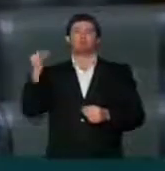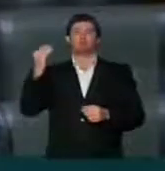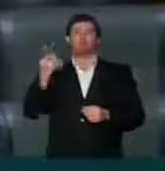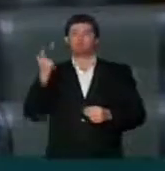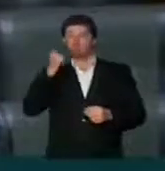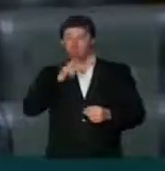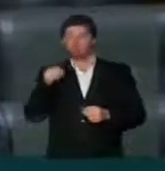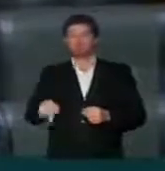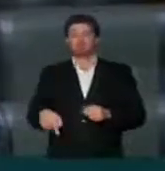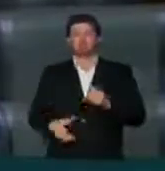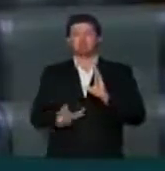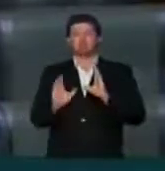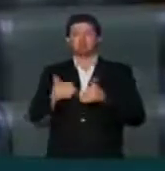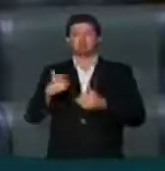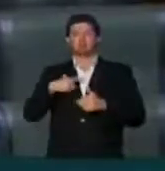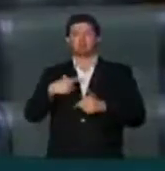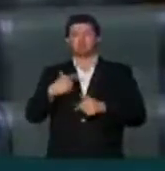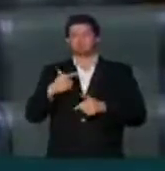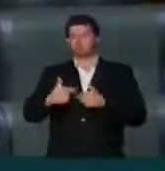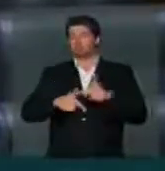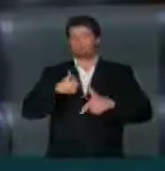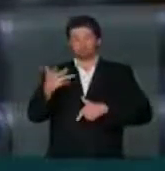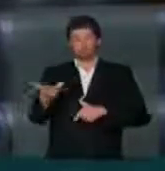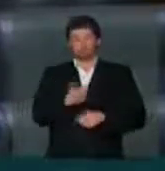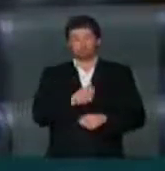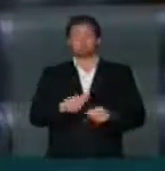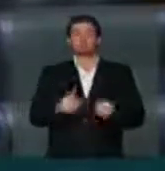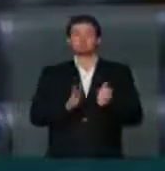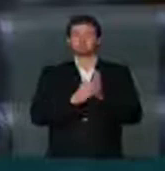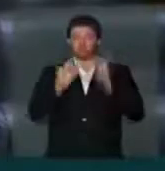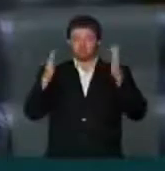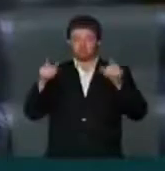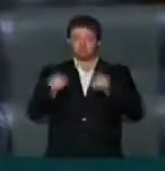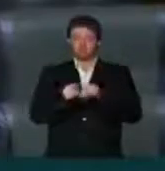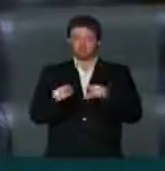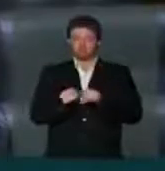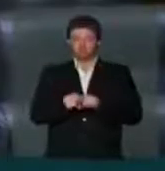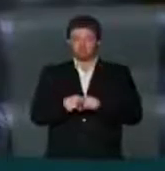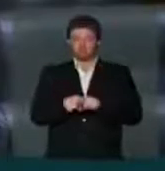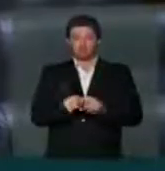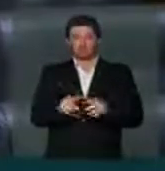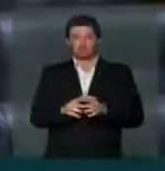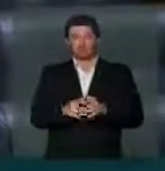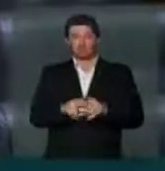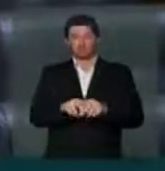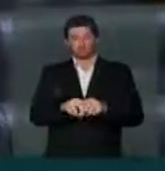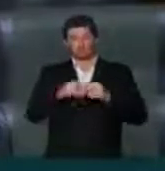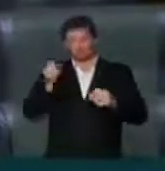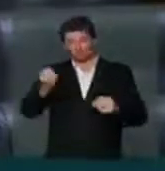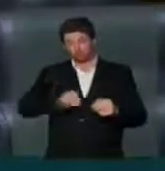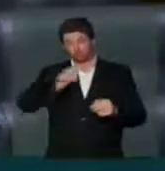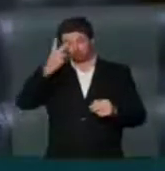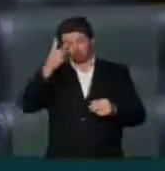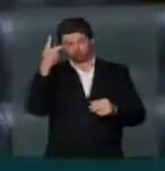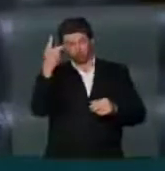comissão tenha um bom desempenho. Eu quero aqui também parabenizar, deputado Lobe Neto, pelo seu